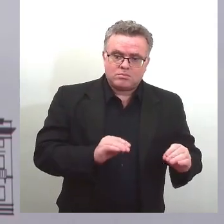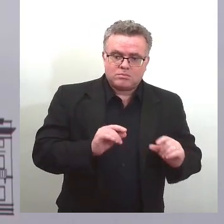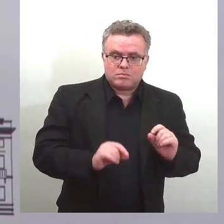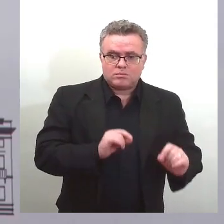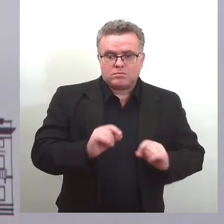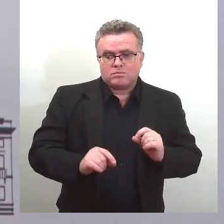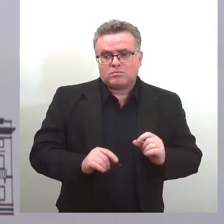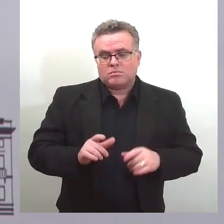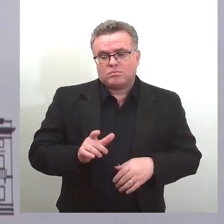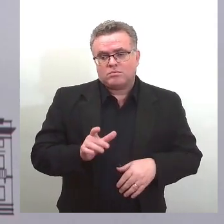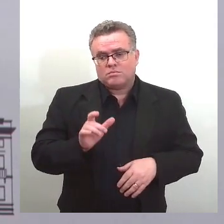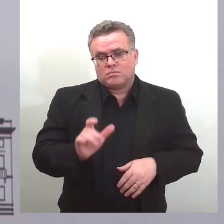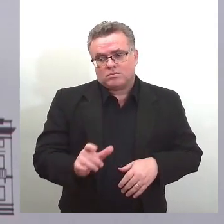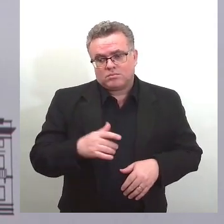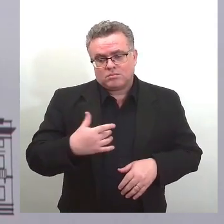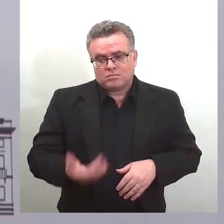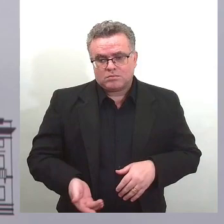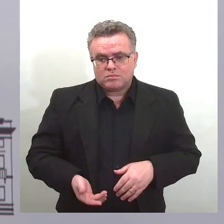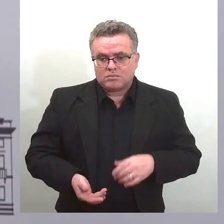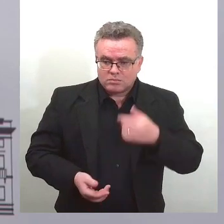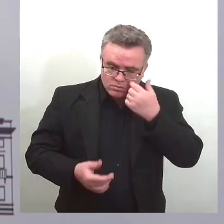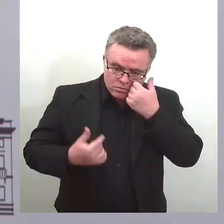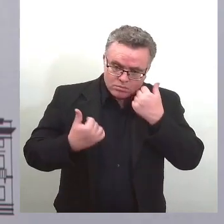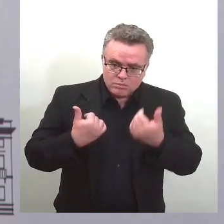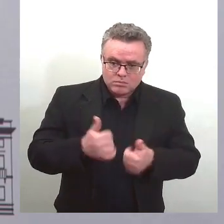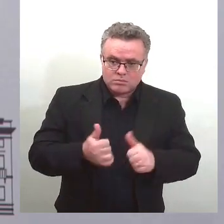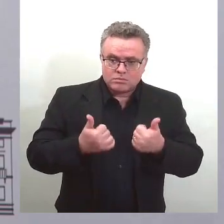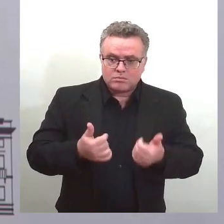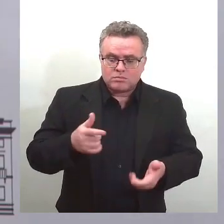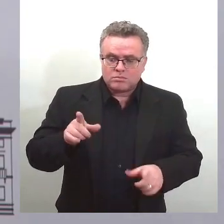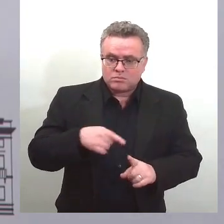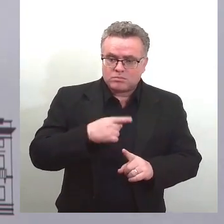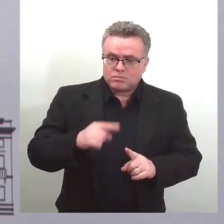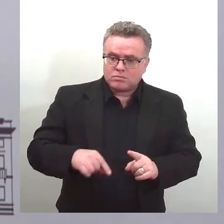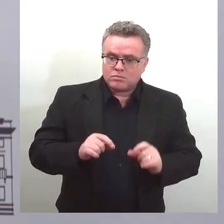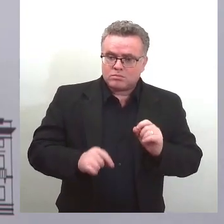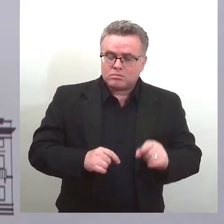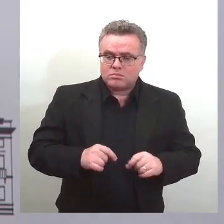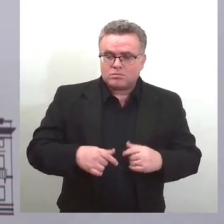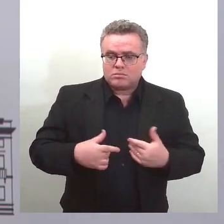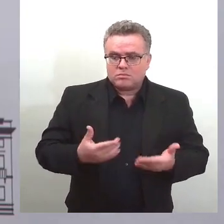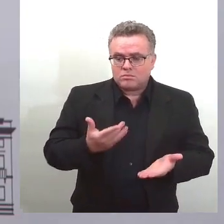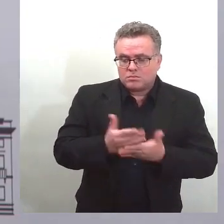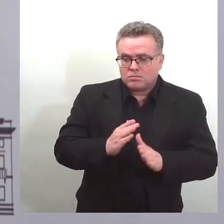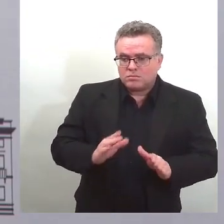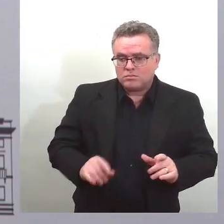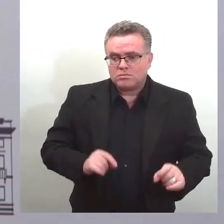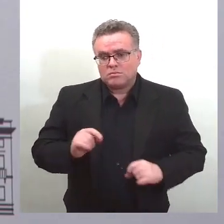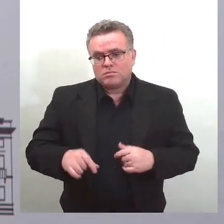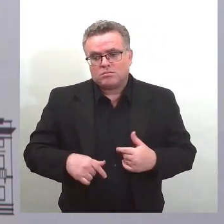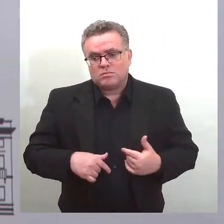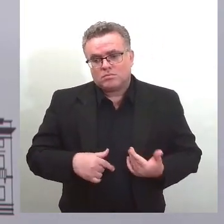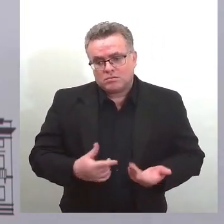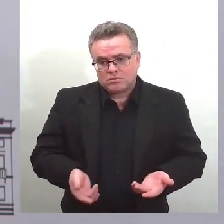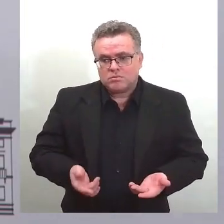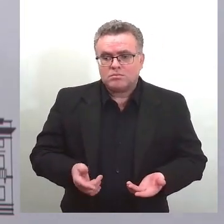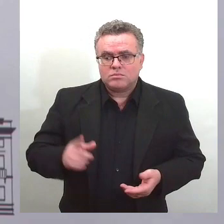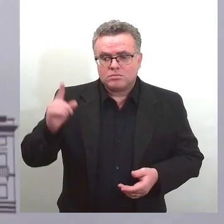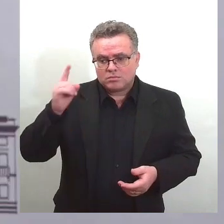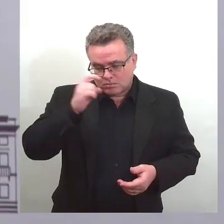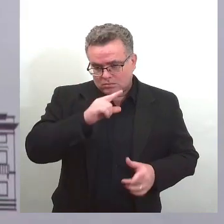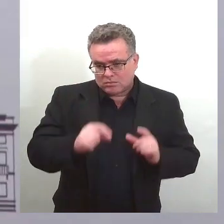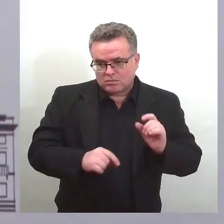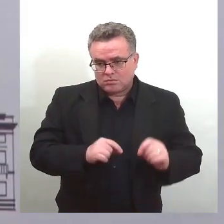a retirada dos ônibus está prejudicando. A gente começou o ano letivo e esses alunos estão tendo dificuldade de ter acesso